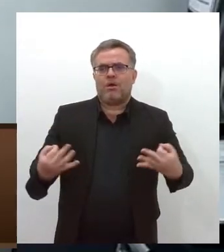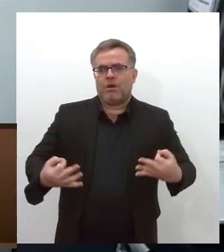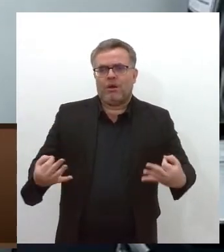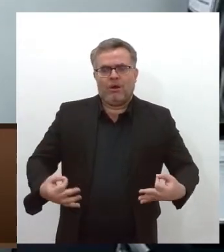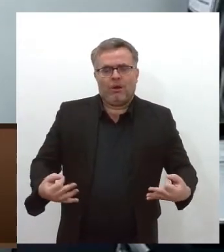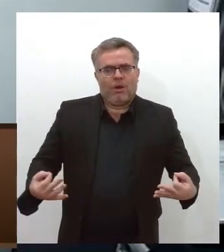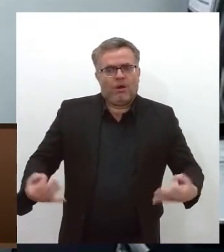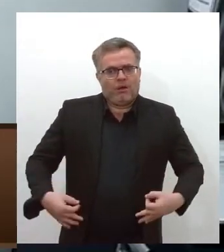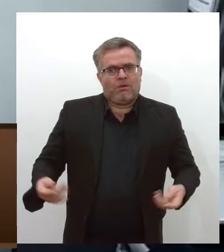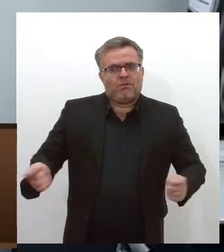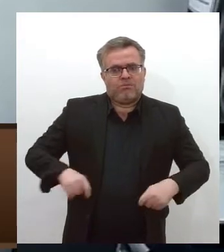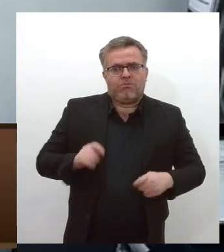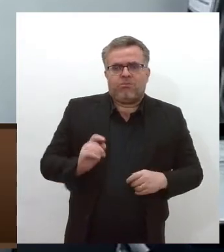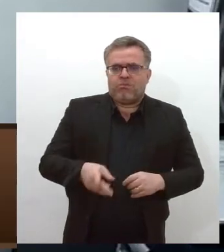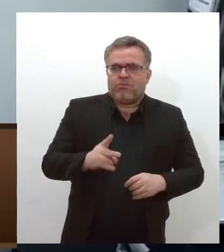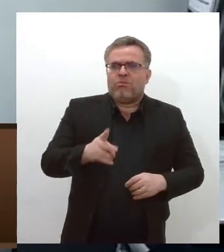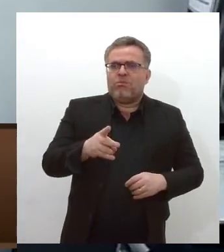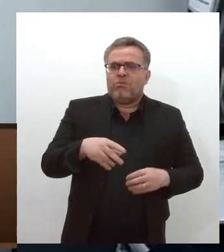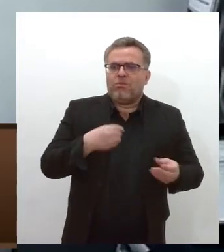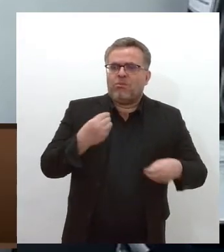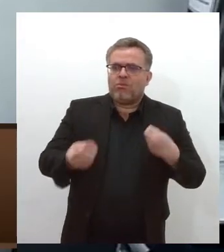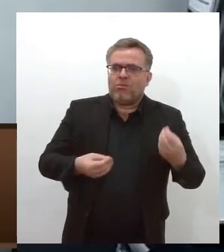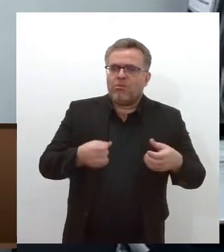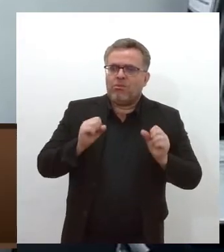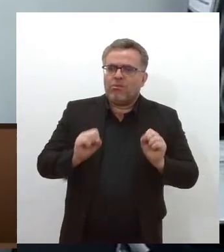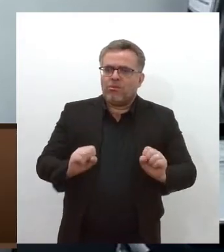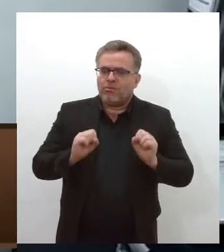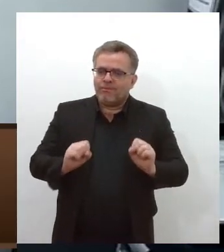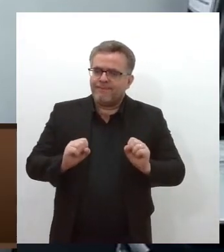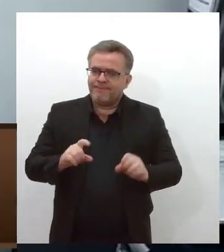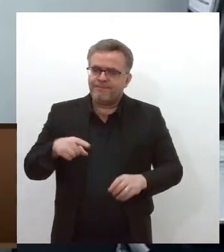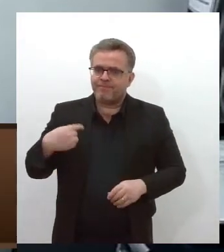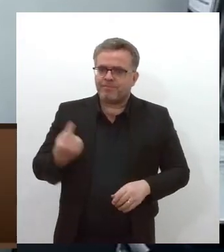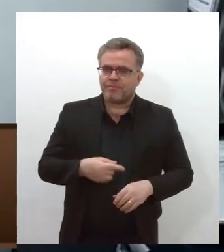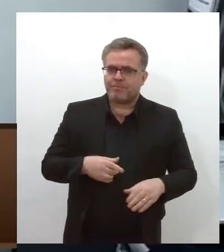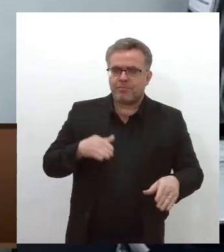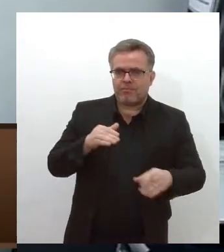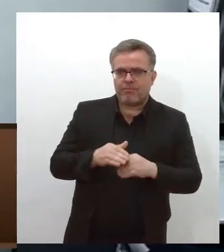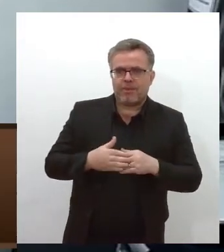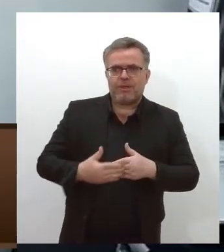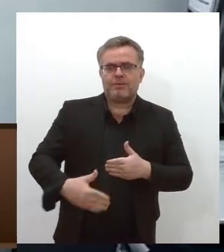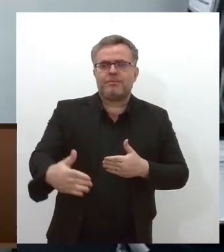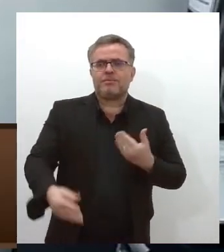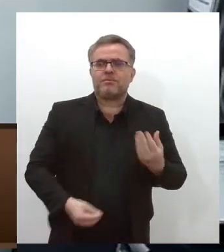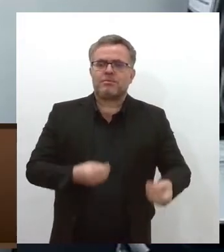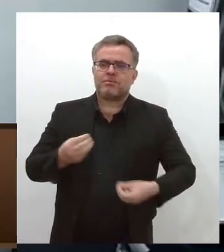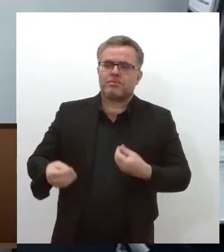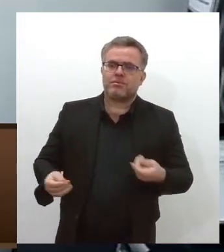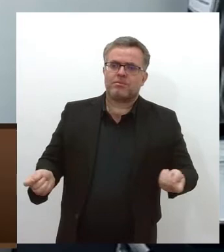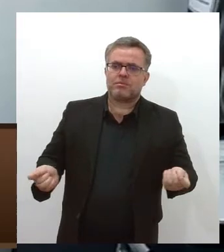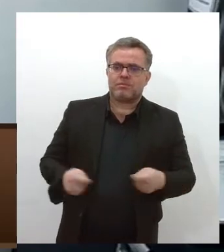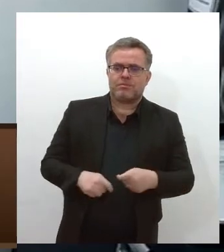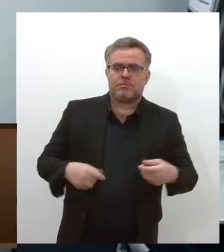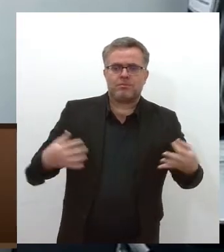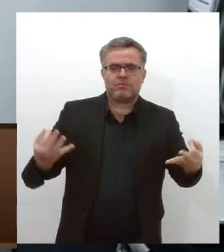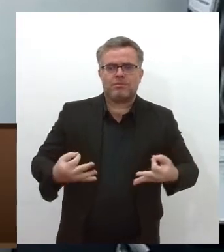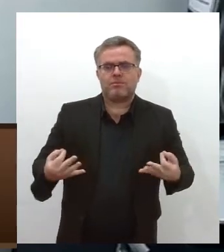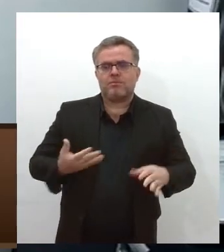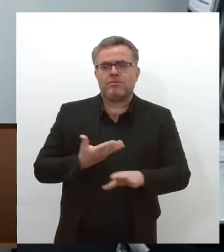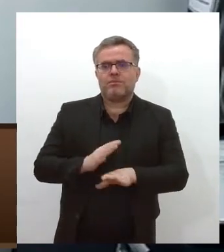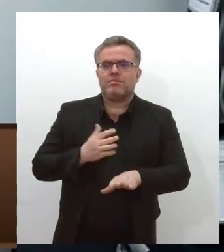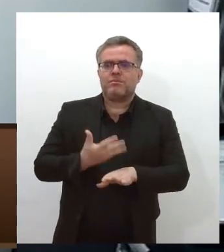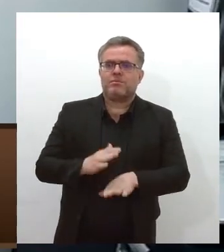estaduais daqui 2 anos, daqui 4 anos nas próximas eleições gerais. É uma prática, é um